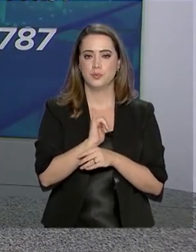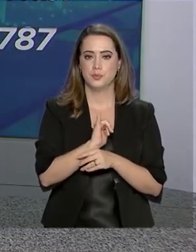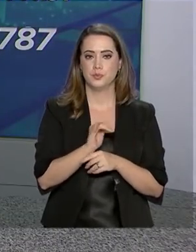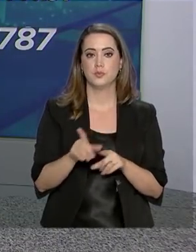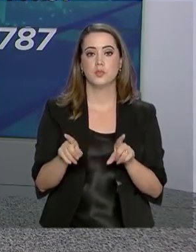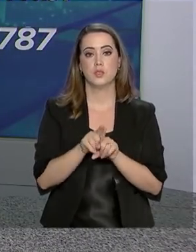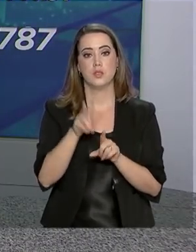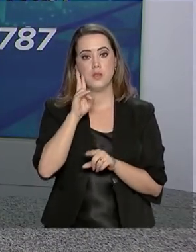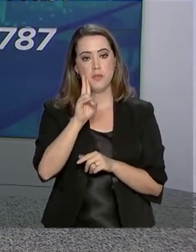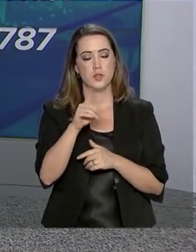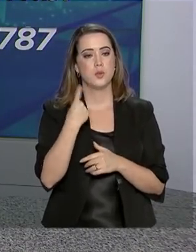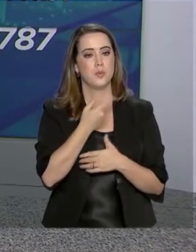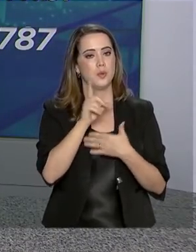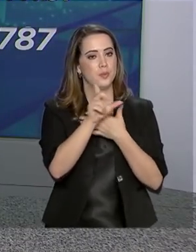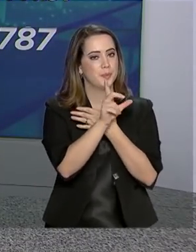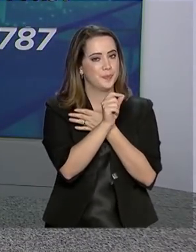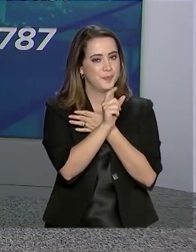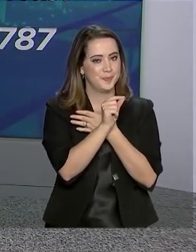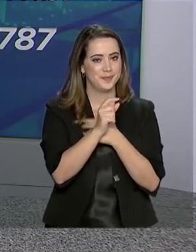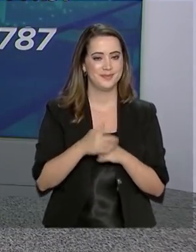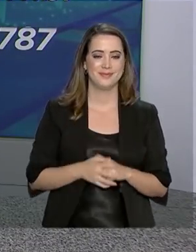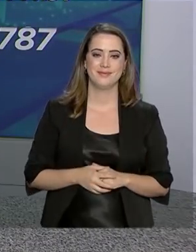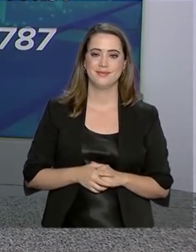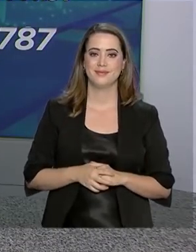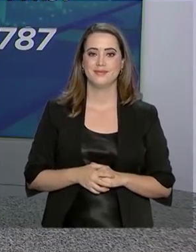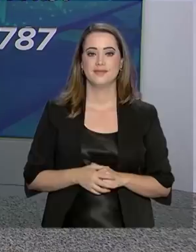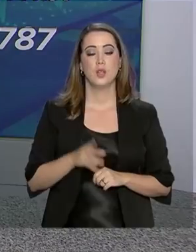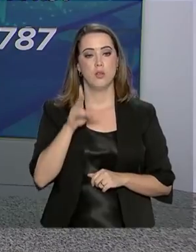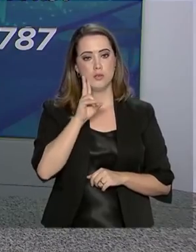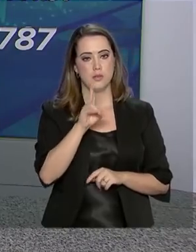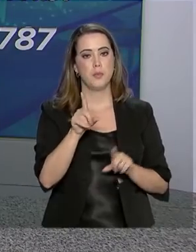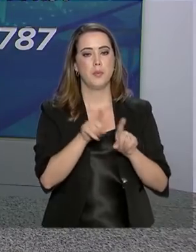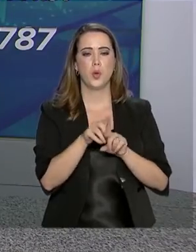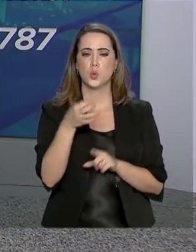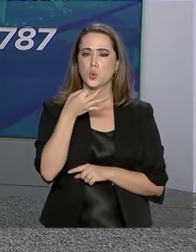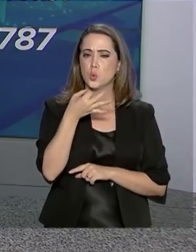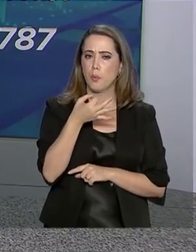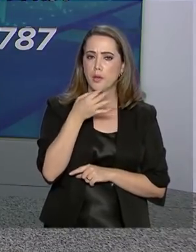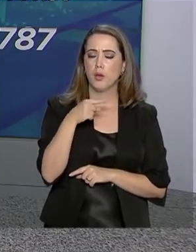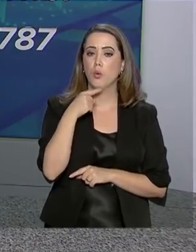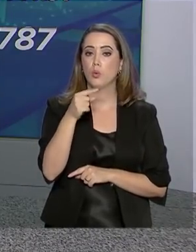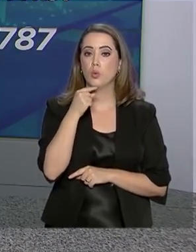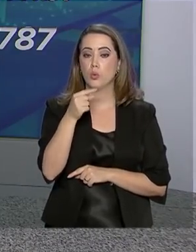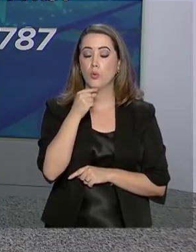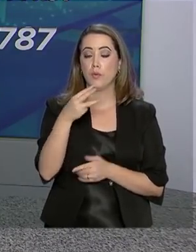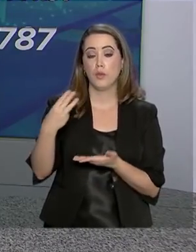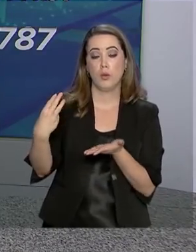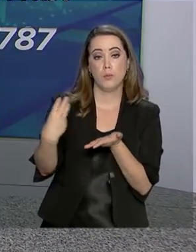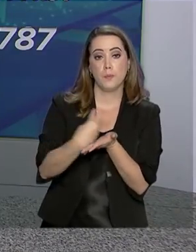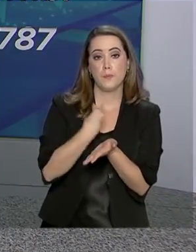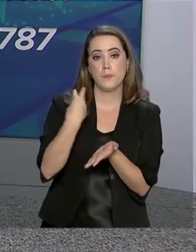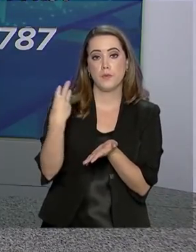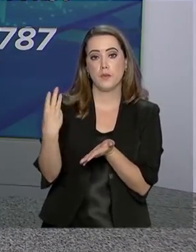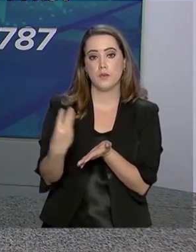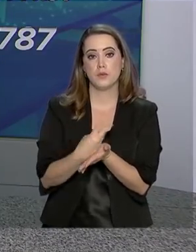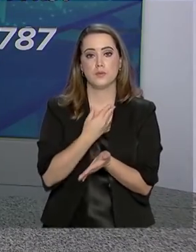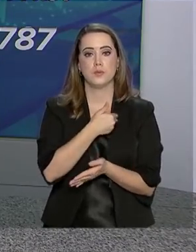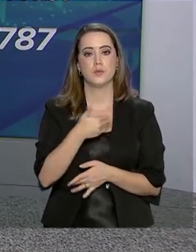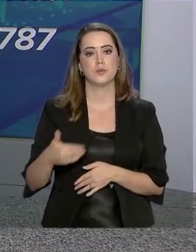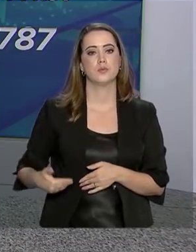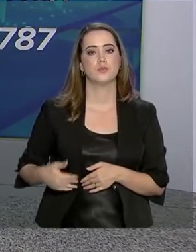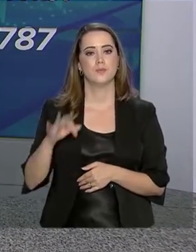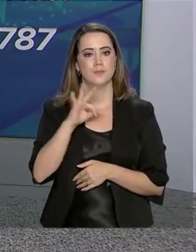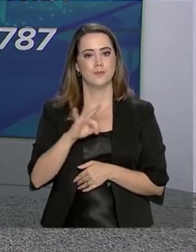YouTube acesse também o nosso perfil no Twitter e você pode ainda mandar sugestões de reportagens e dúvidas sobre